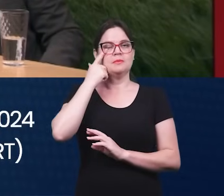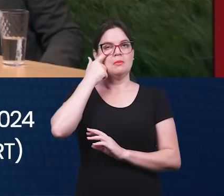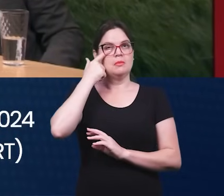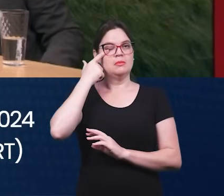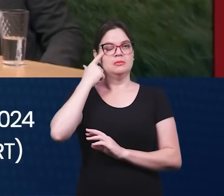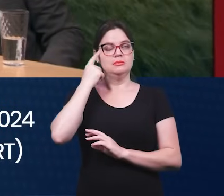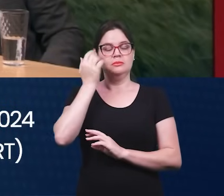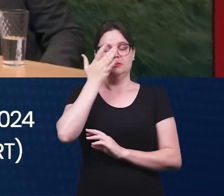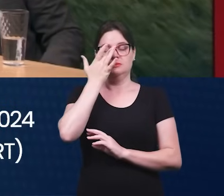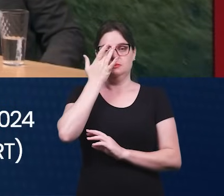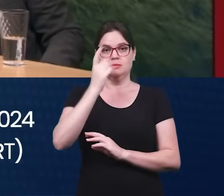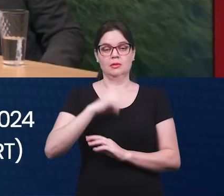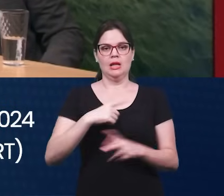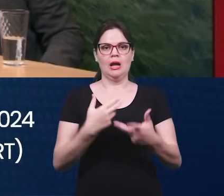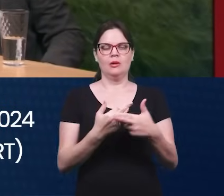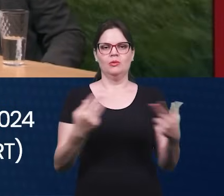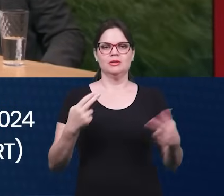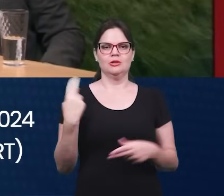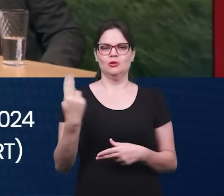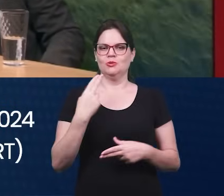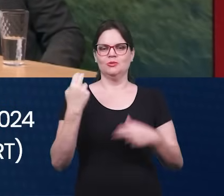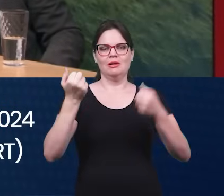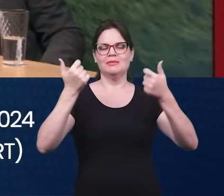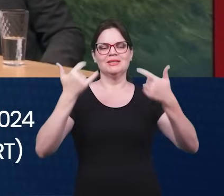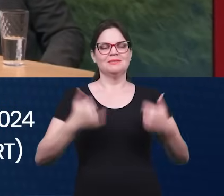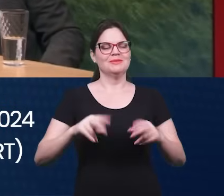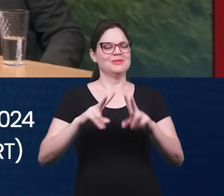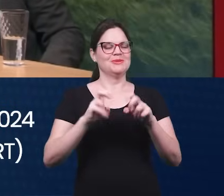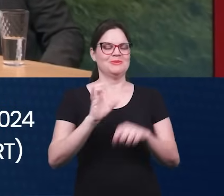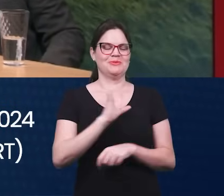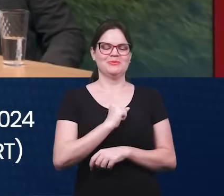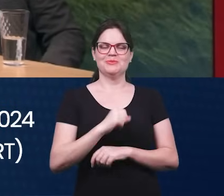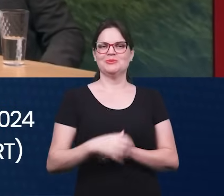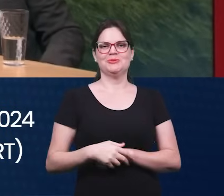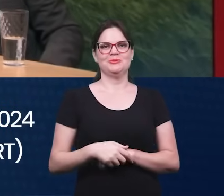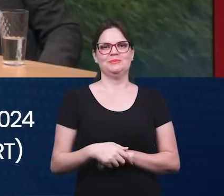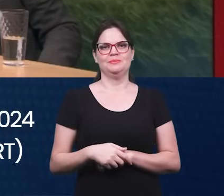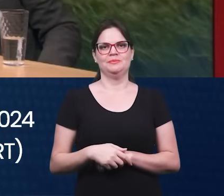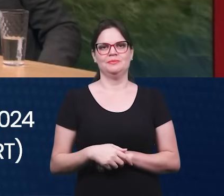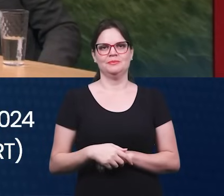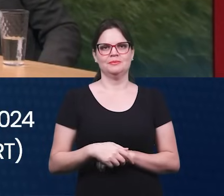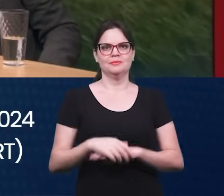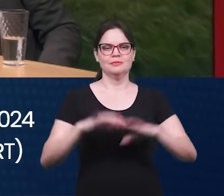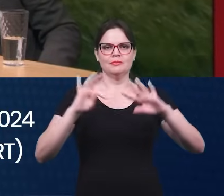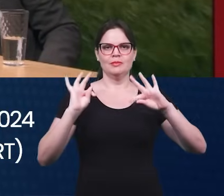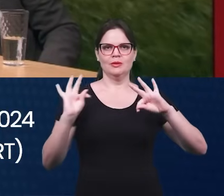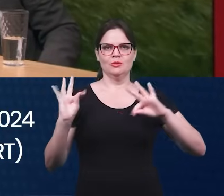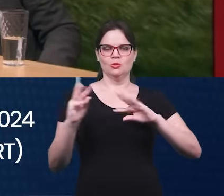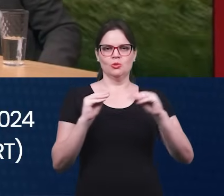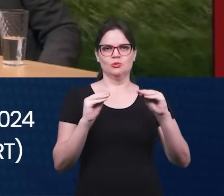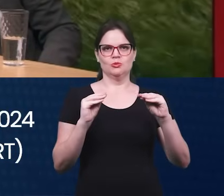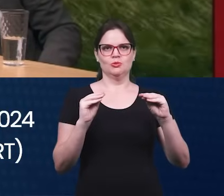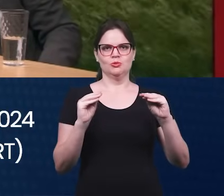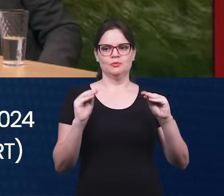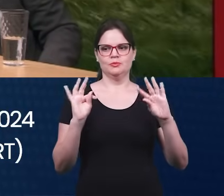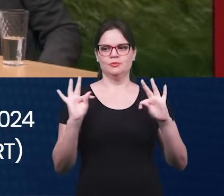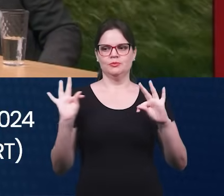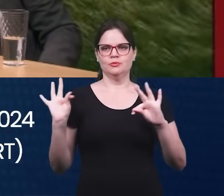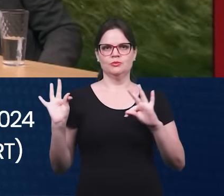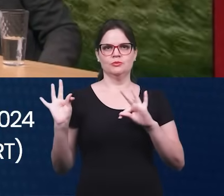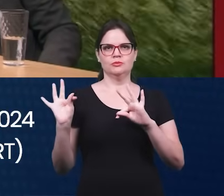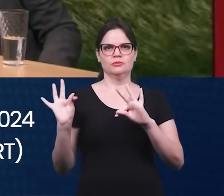entender realmente né Essa essa expressão do amor eu sempre digo assim ó todo mundo aqui eu